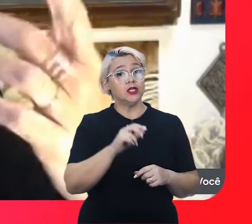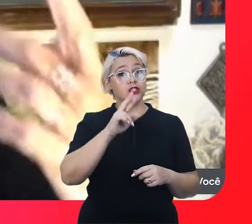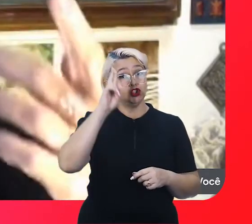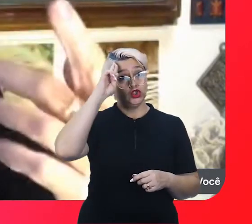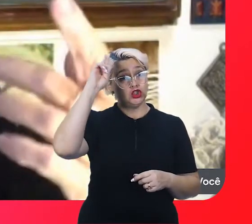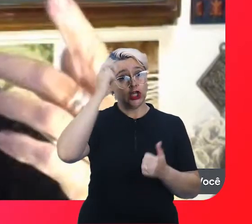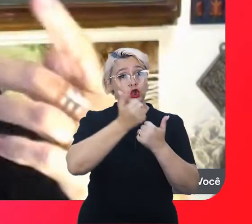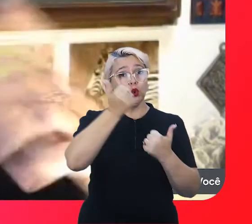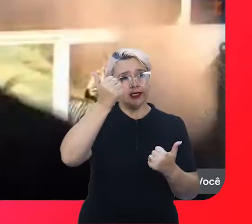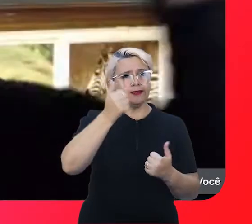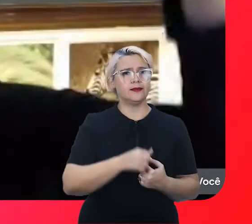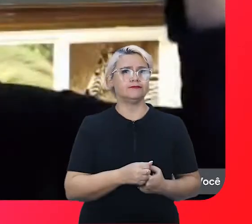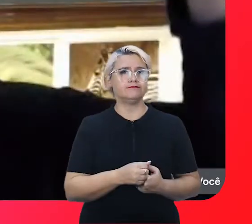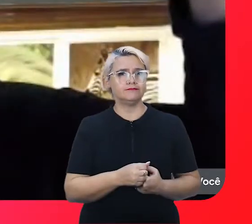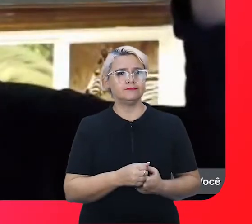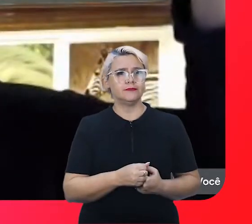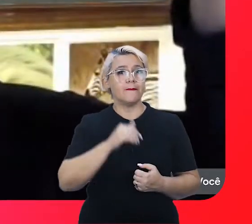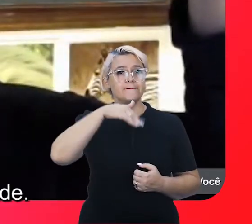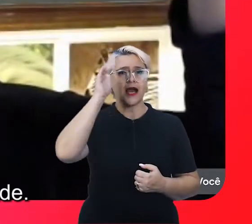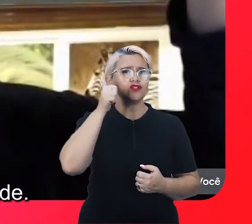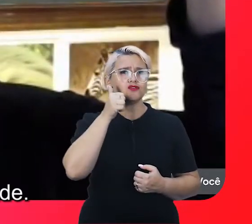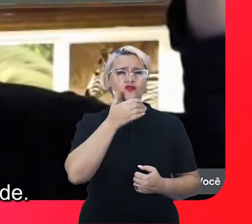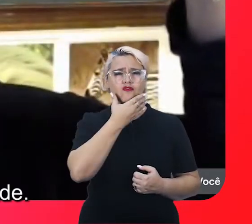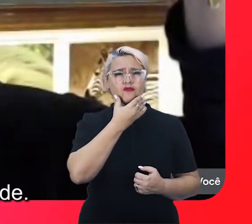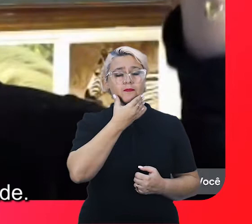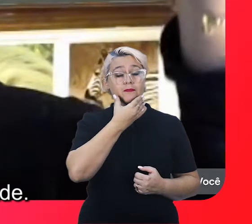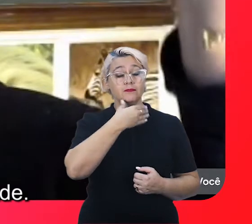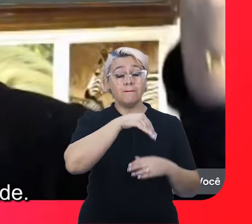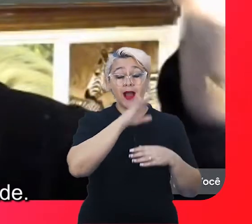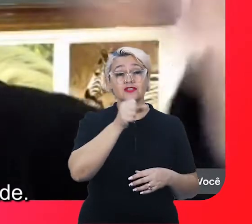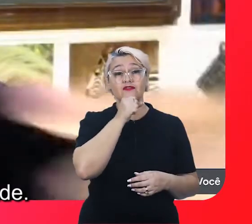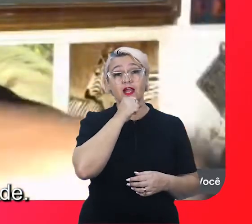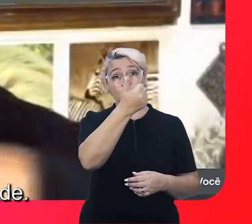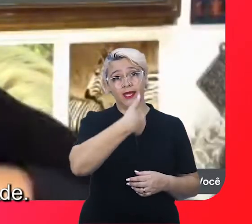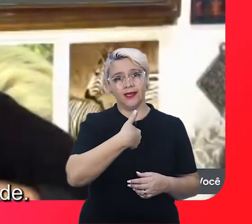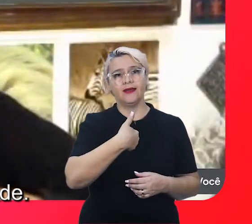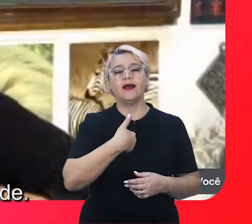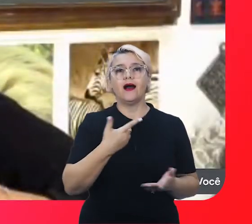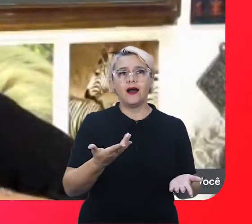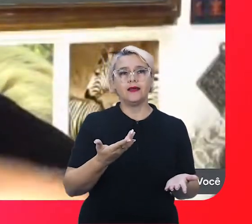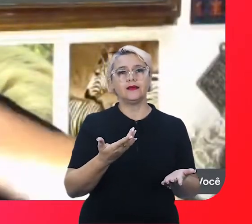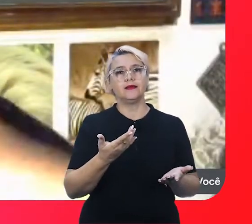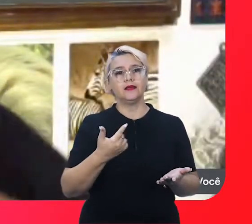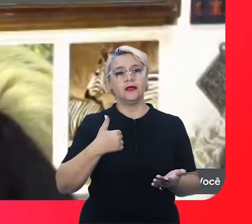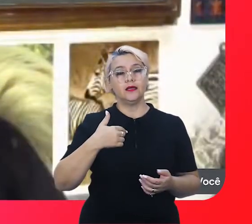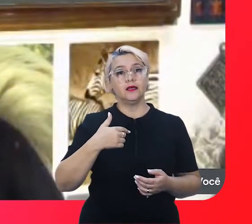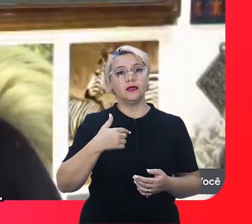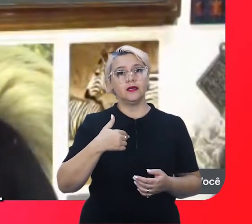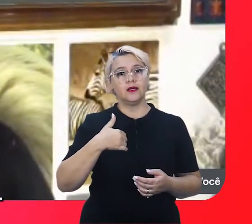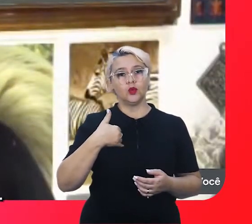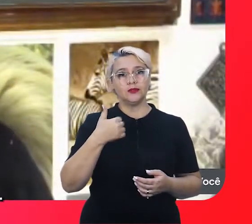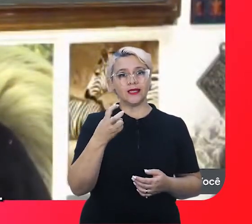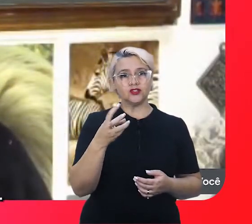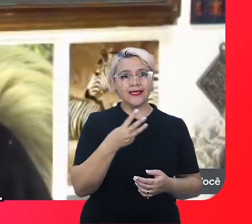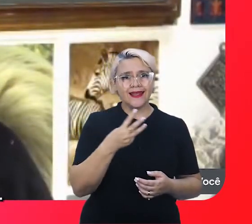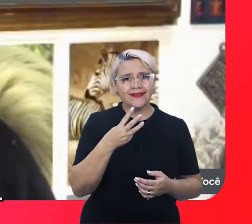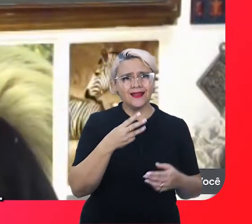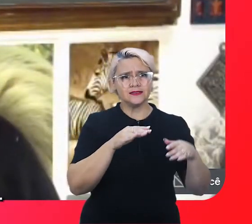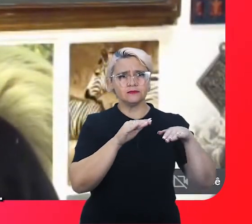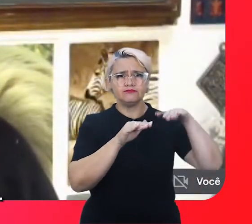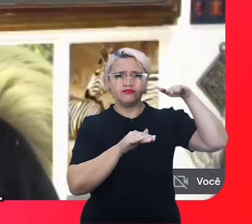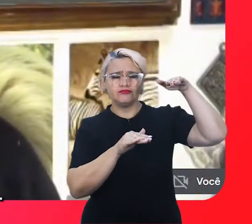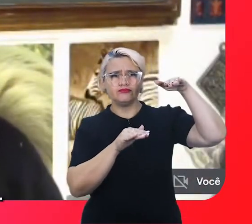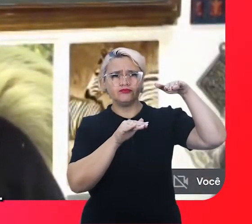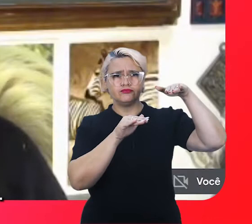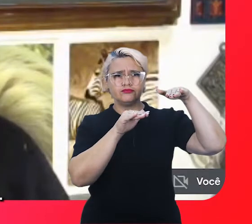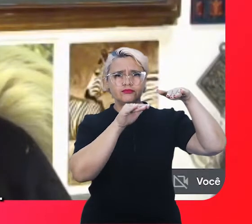diretores do BNDES eram muito mais velhos do que eu. E, de repente, eles já estavam na minha idade. Eu tinha 33 anos. Eu falei, não, eu